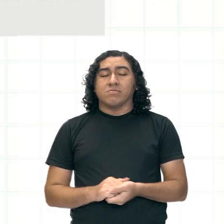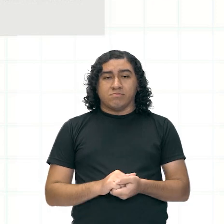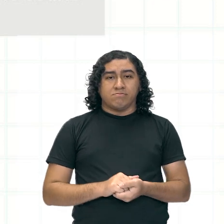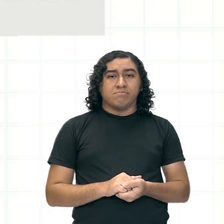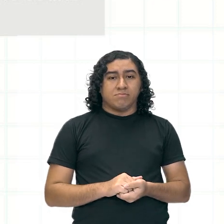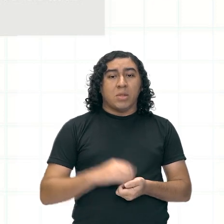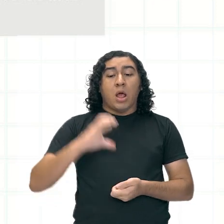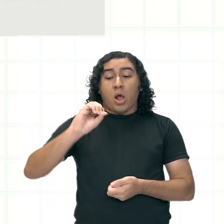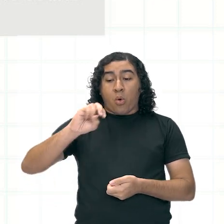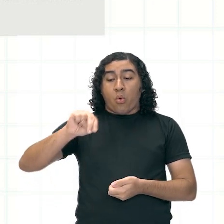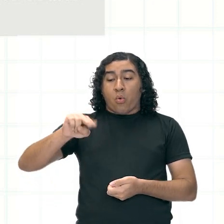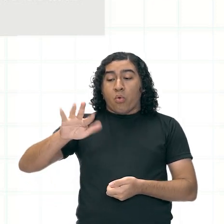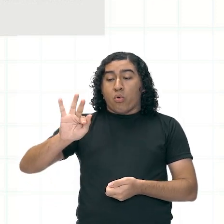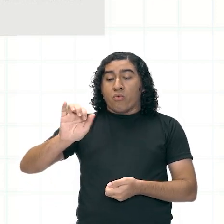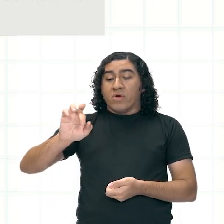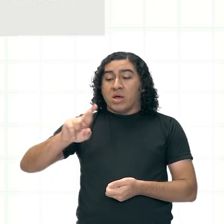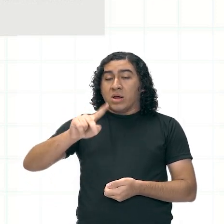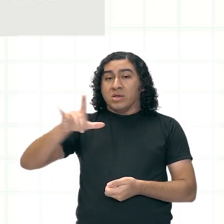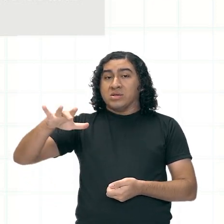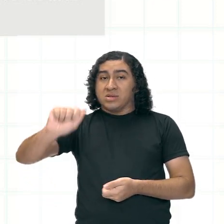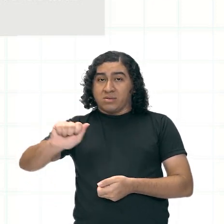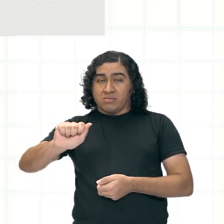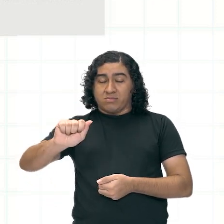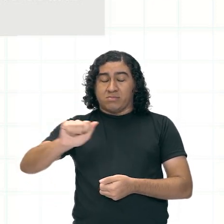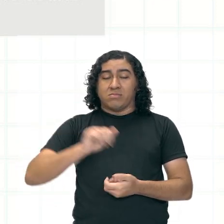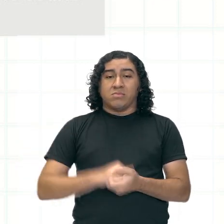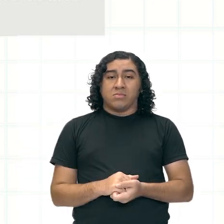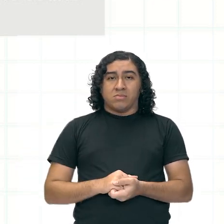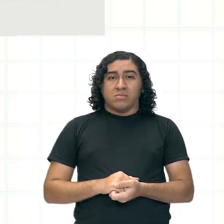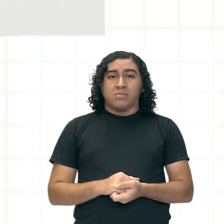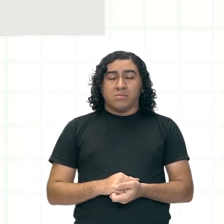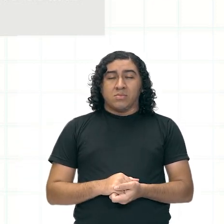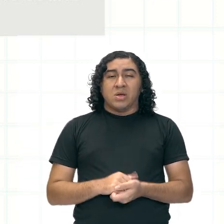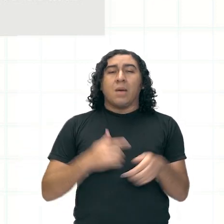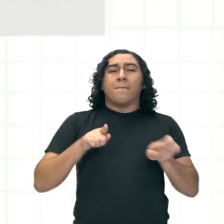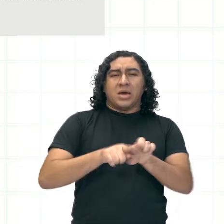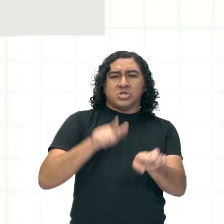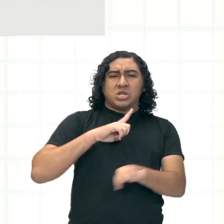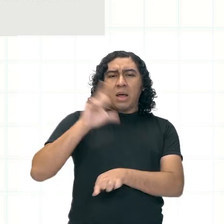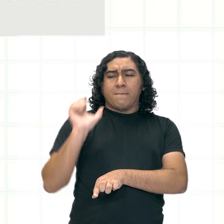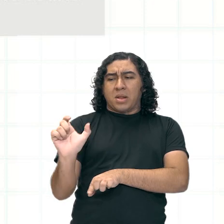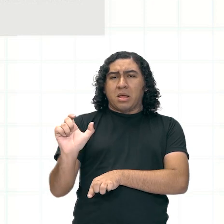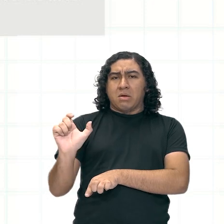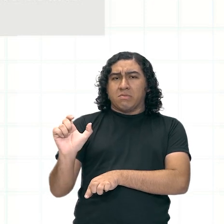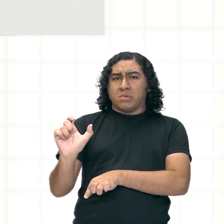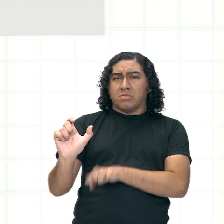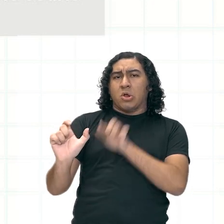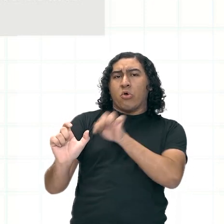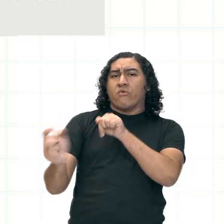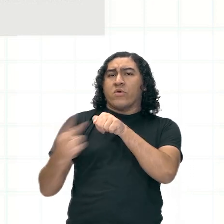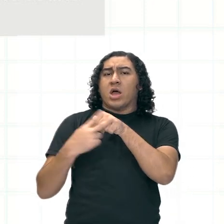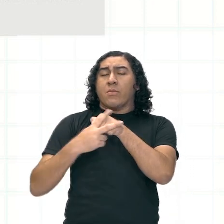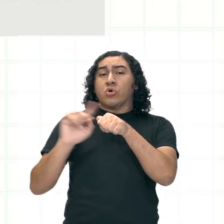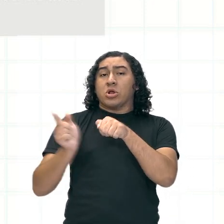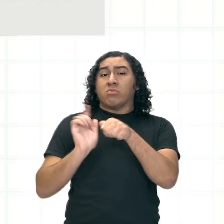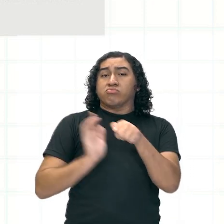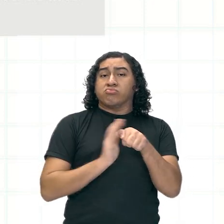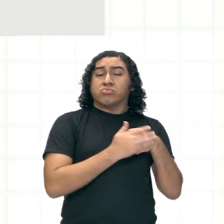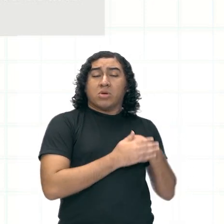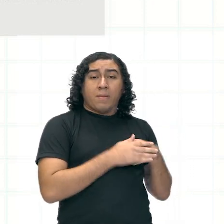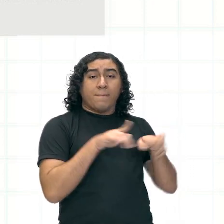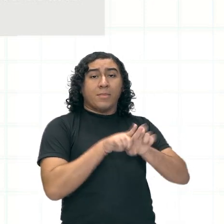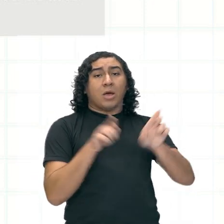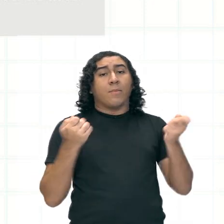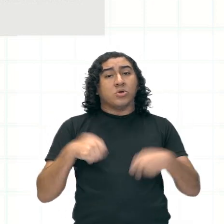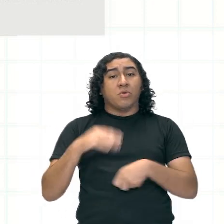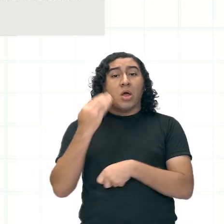conferência. Antes da palavra, do verbo, apareceu a palavra conferência escrita? Não, ela foi omitida. Mas